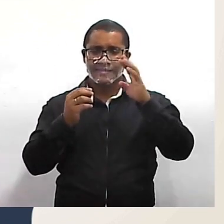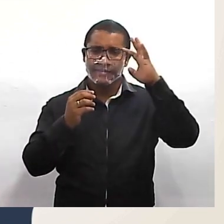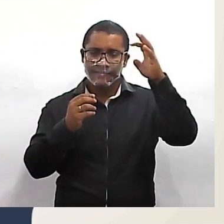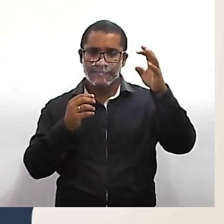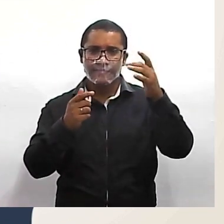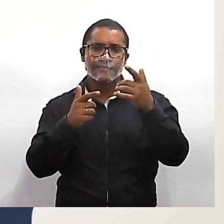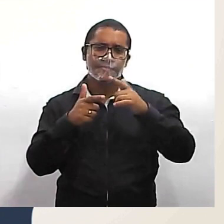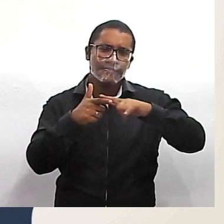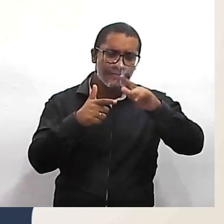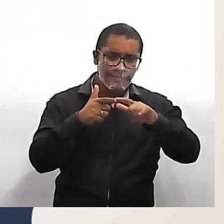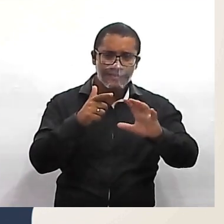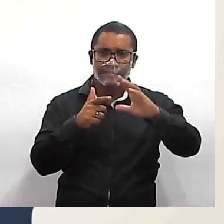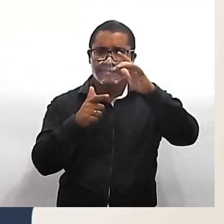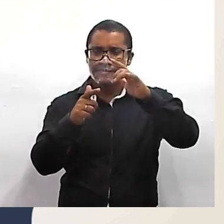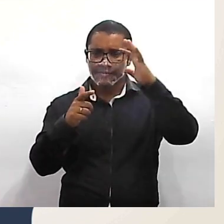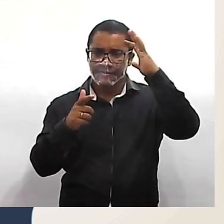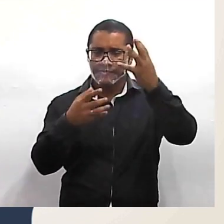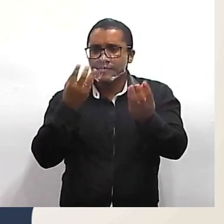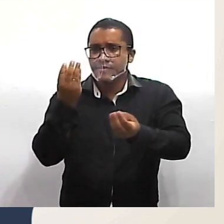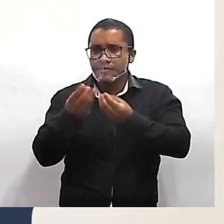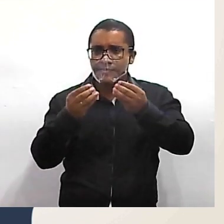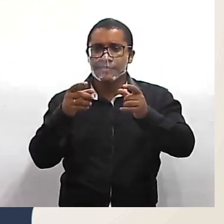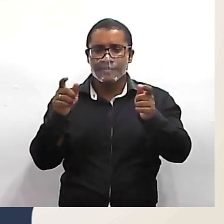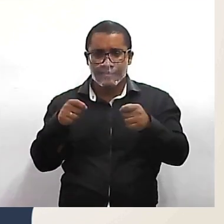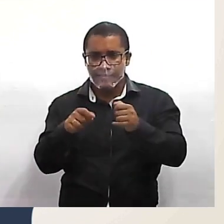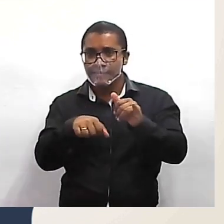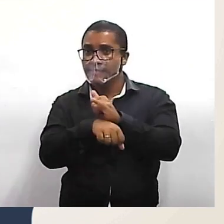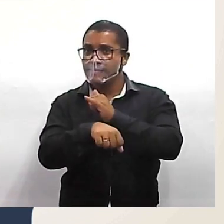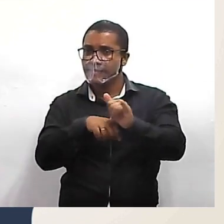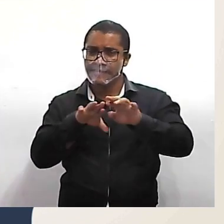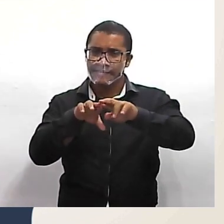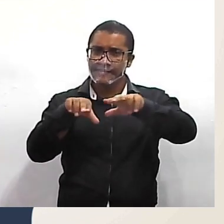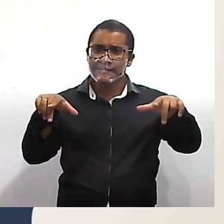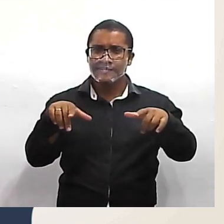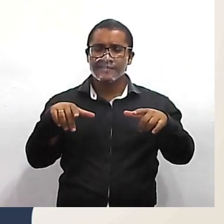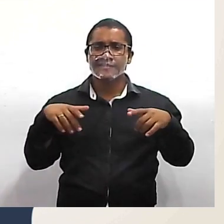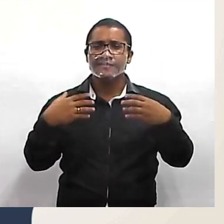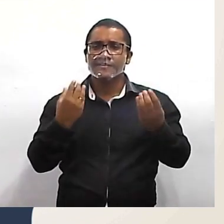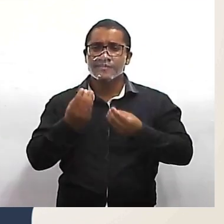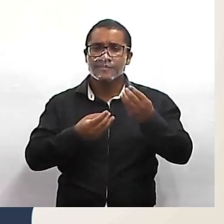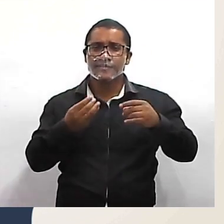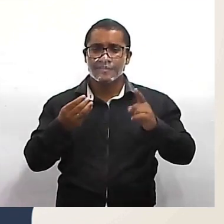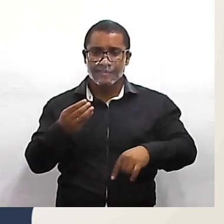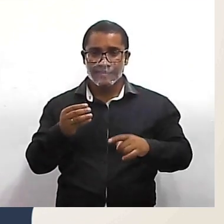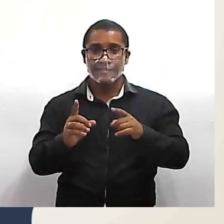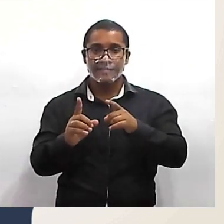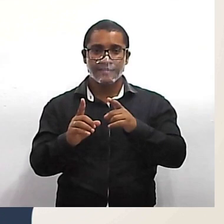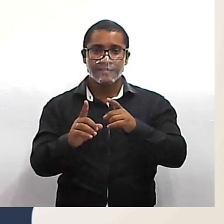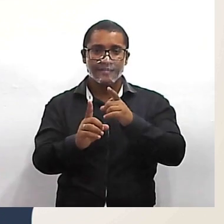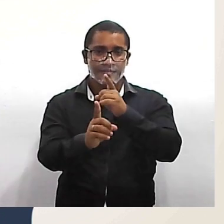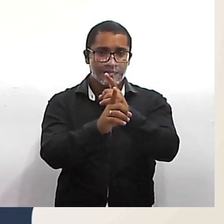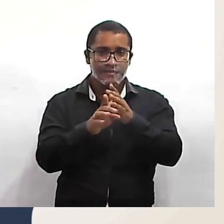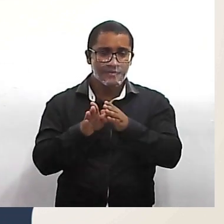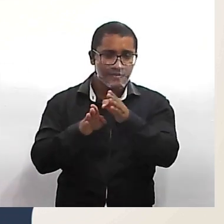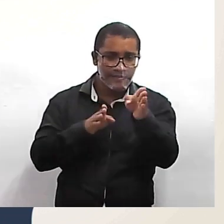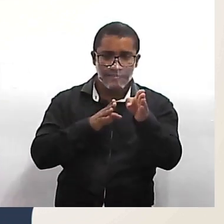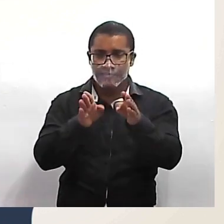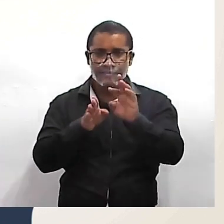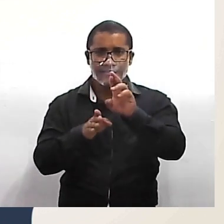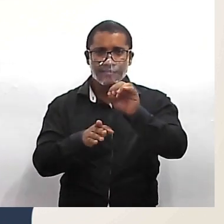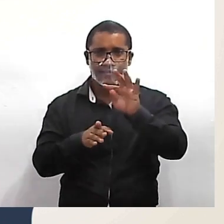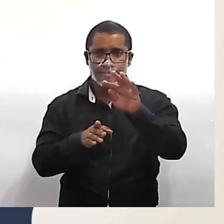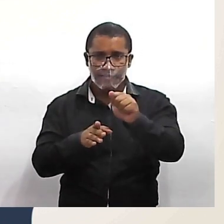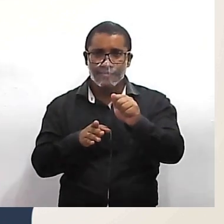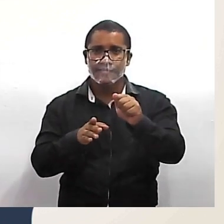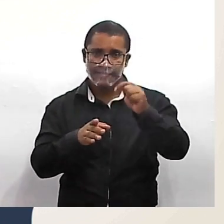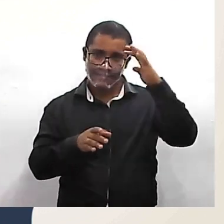lógica e com múltiplos caminhos, através da chamada rota de solução. Quando a gente